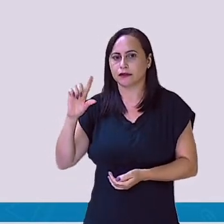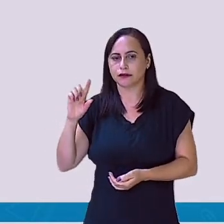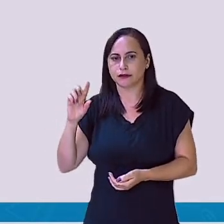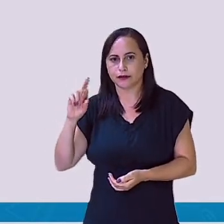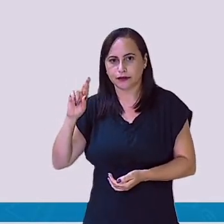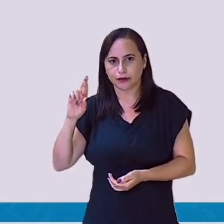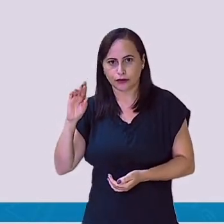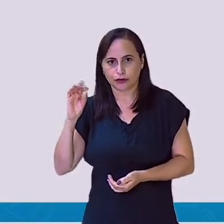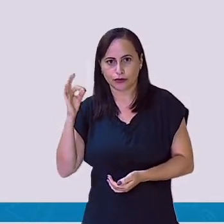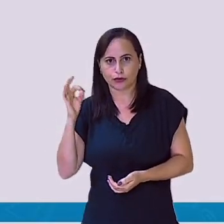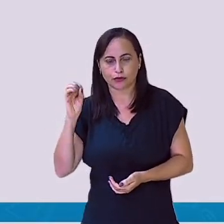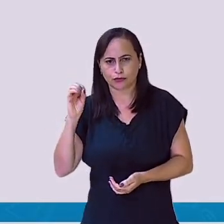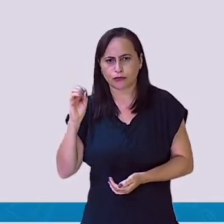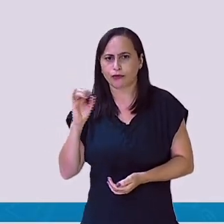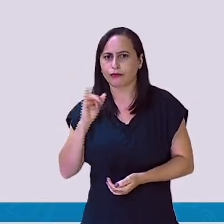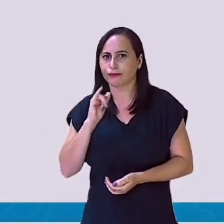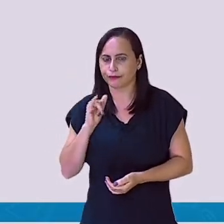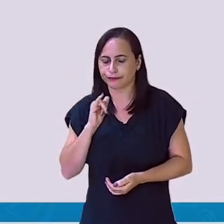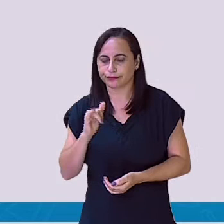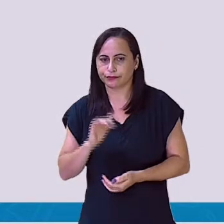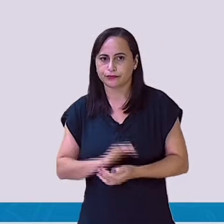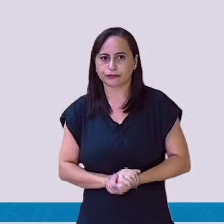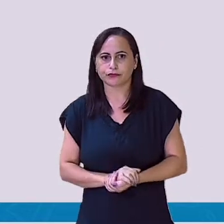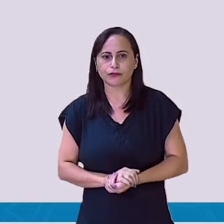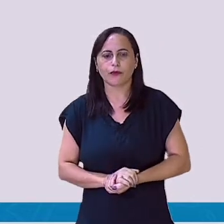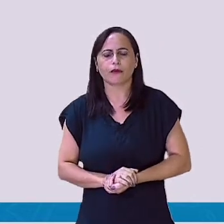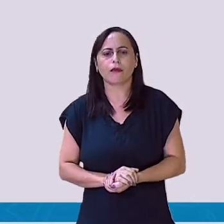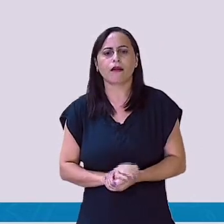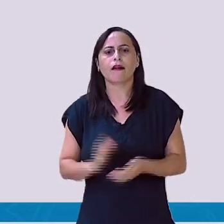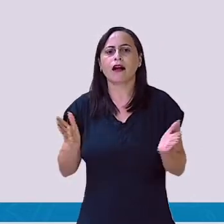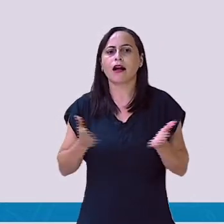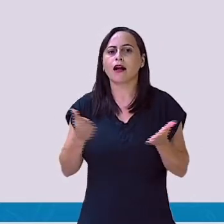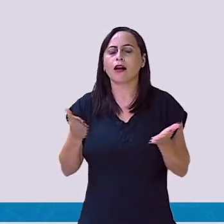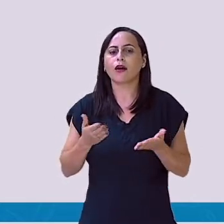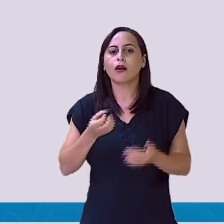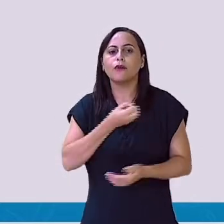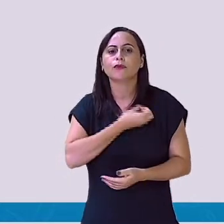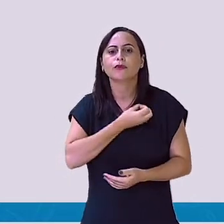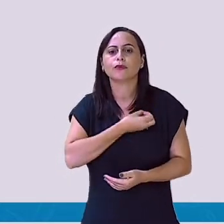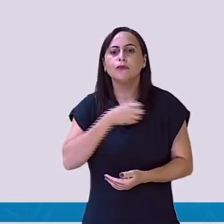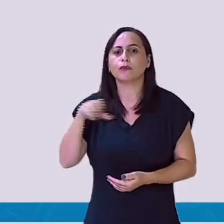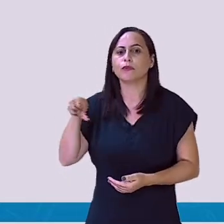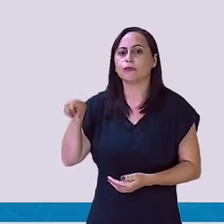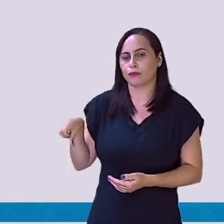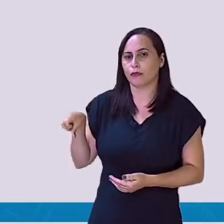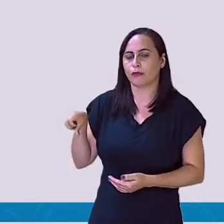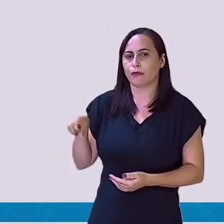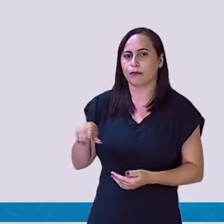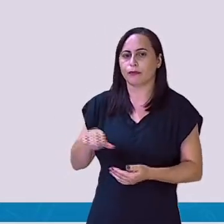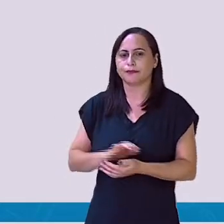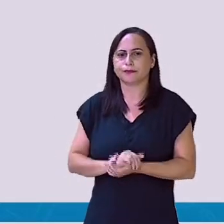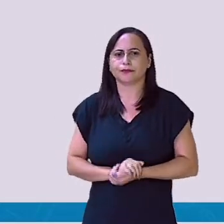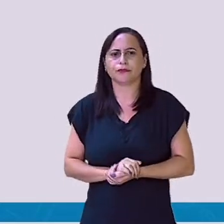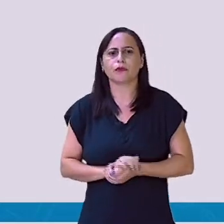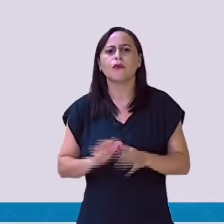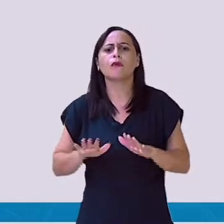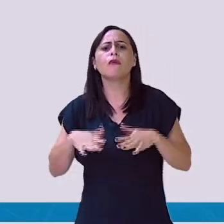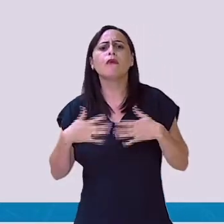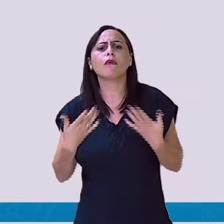questão também na sua aula lá, em sua opinião, qual final gostou